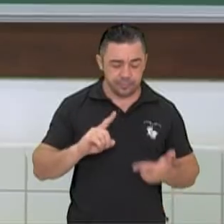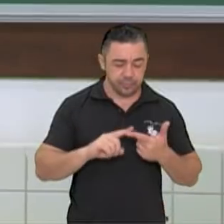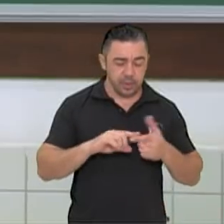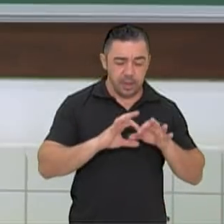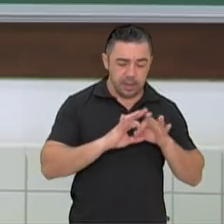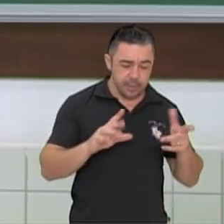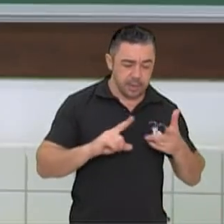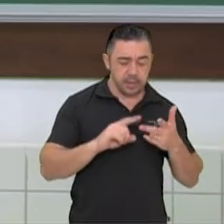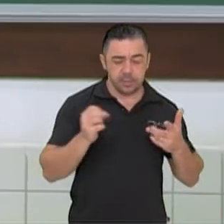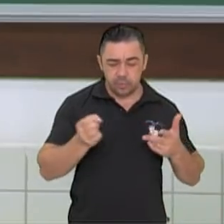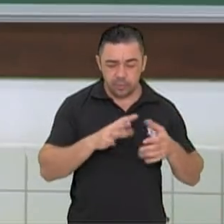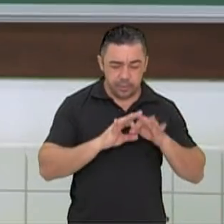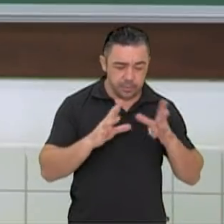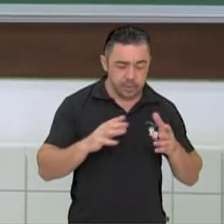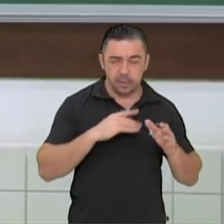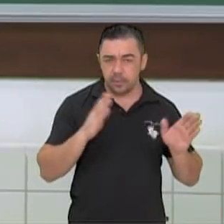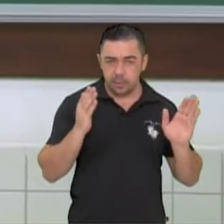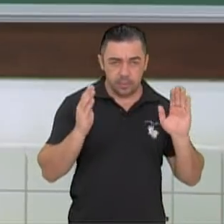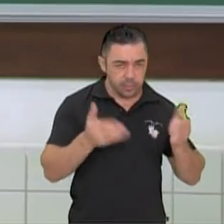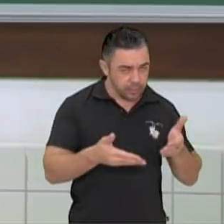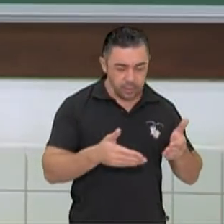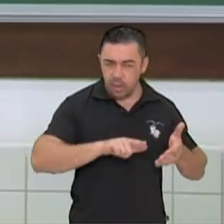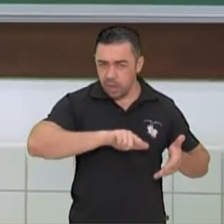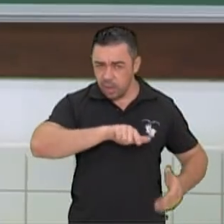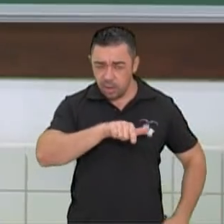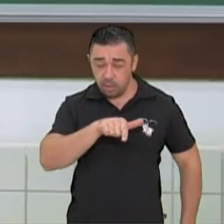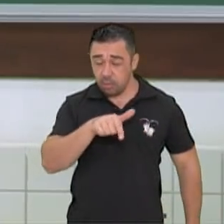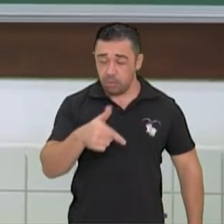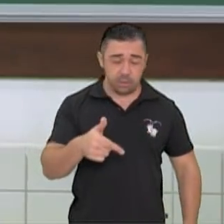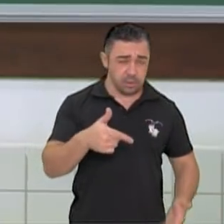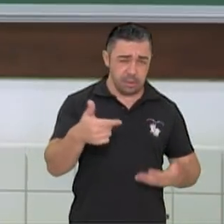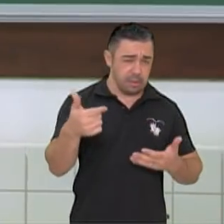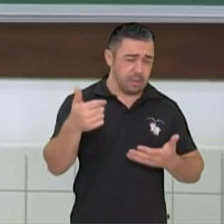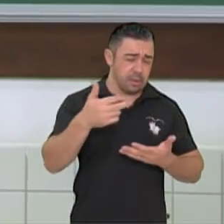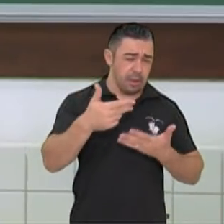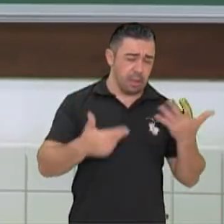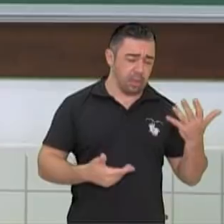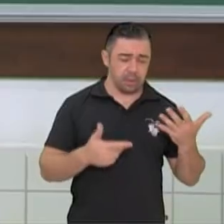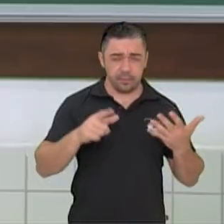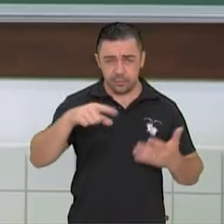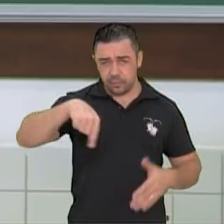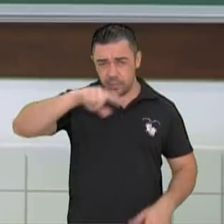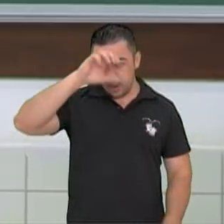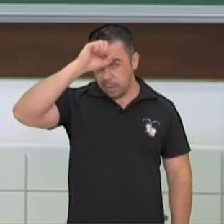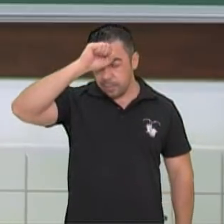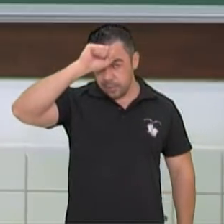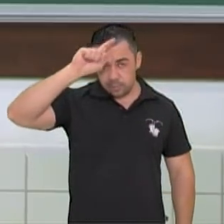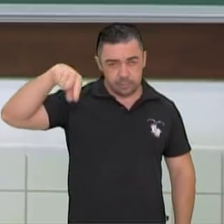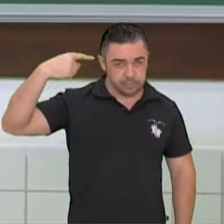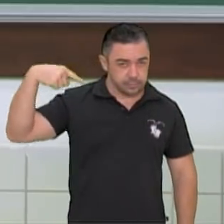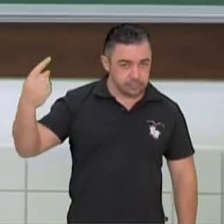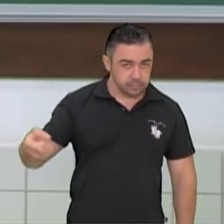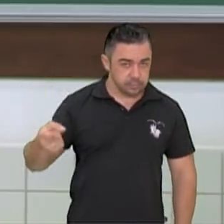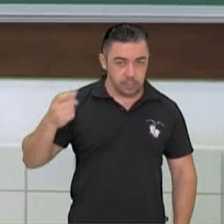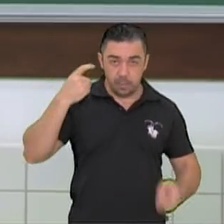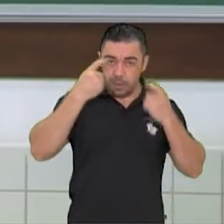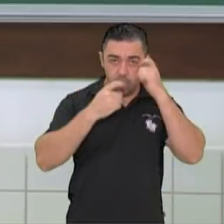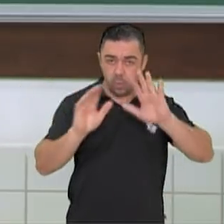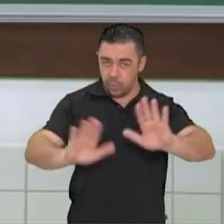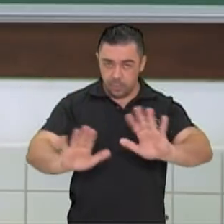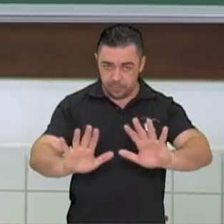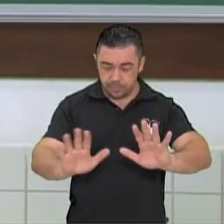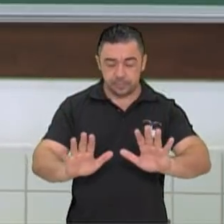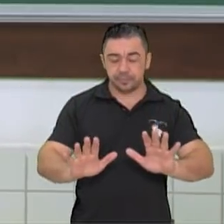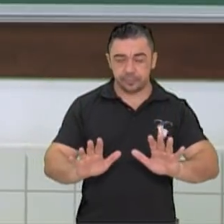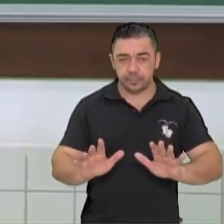liberalismo, neoliberalismo, intervencionismo. Aí é outra milhar de histórias que vocês vão aprender mais para frente. Não se preocupe, eu sei que vocês estão assim, meu Deus, professor,